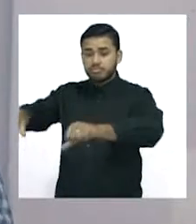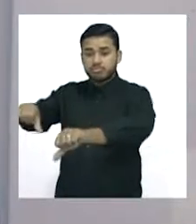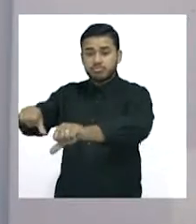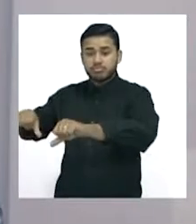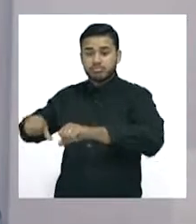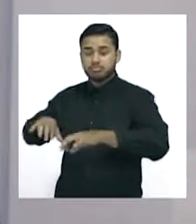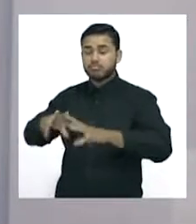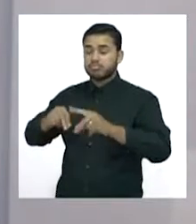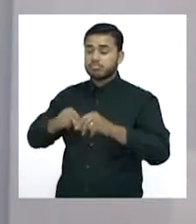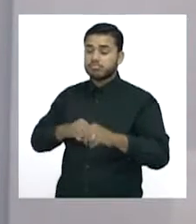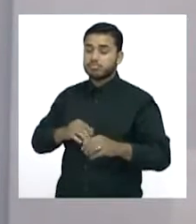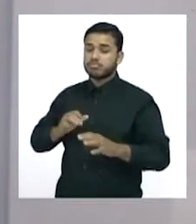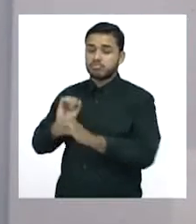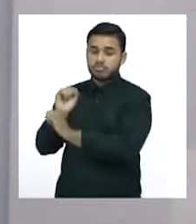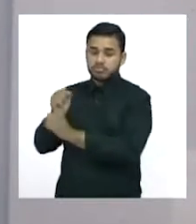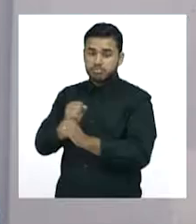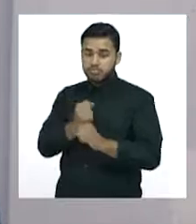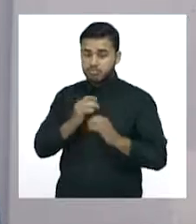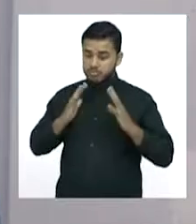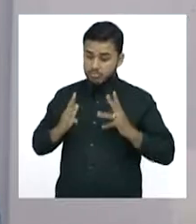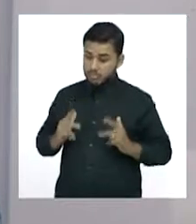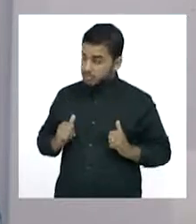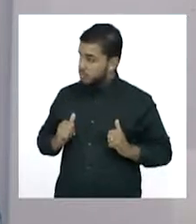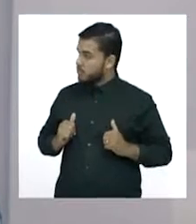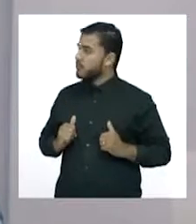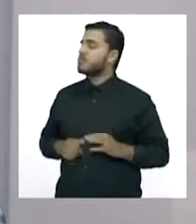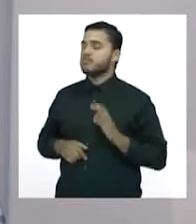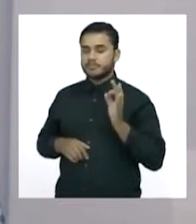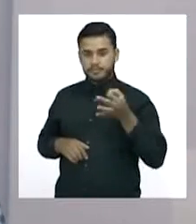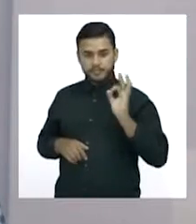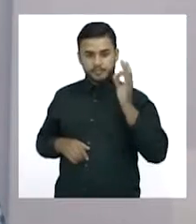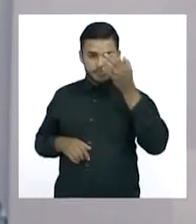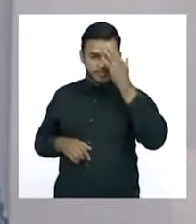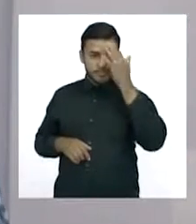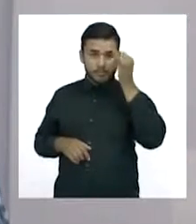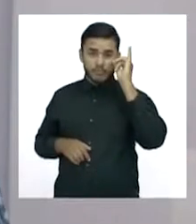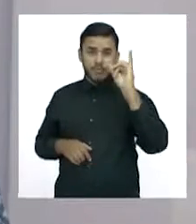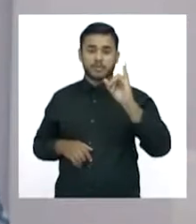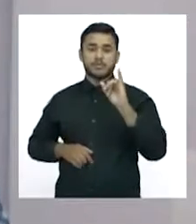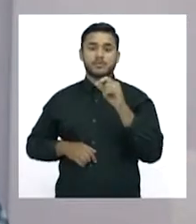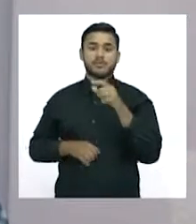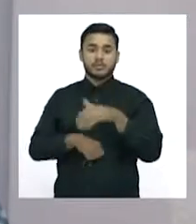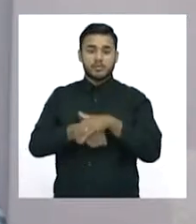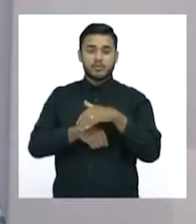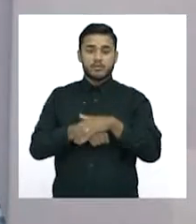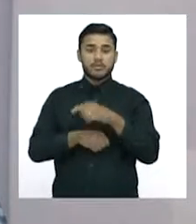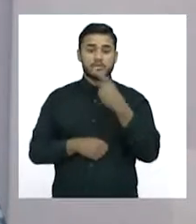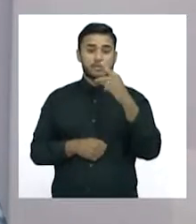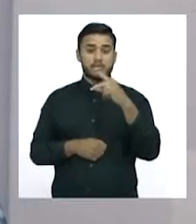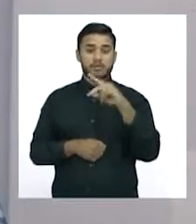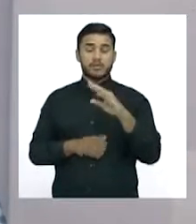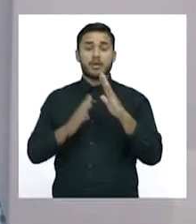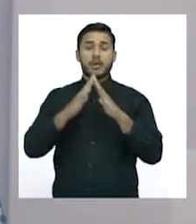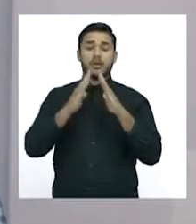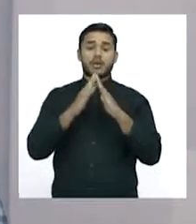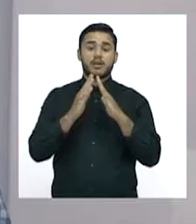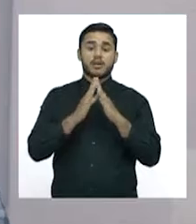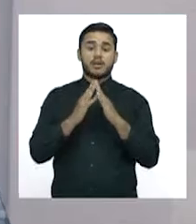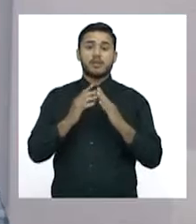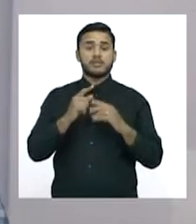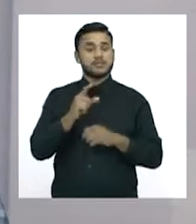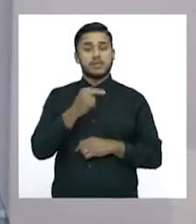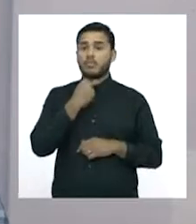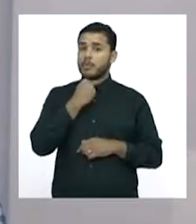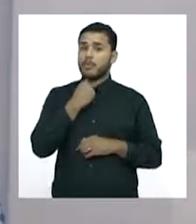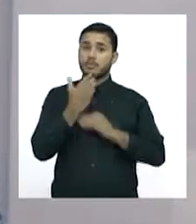você faz a limpeza, varre, obviamente, que puder evitar que a sua casa sirva de morada para os animais.